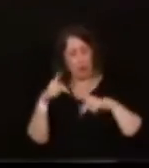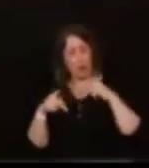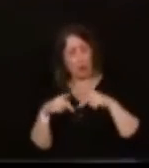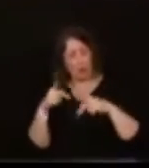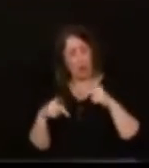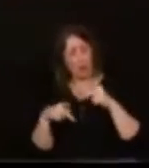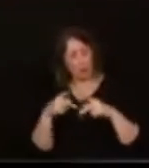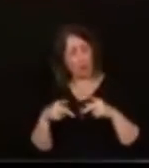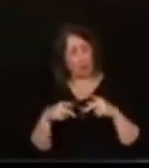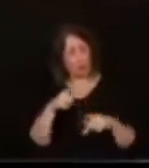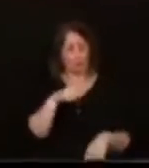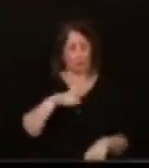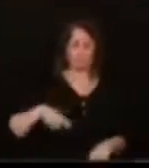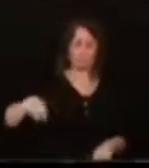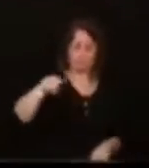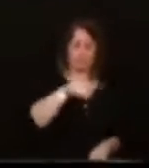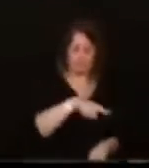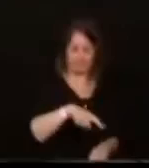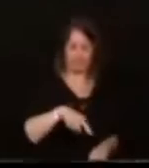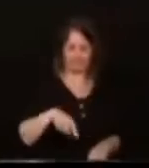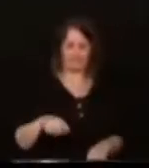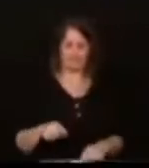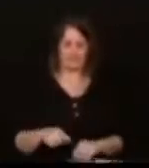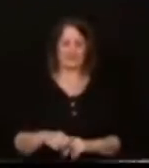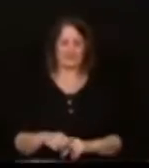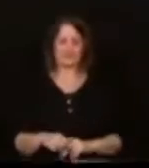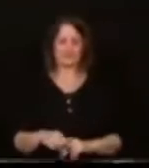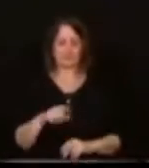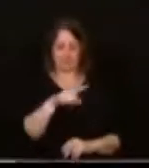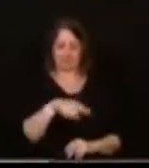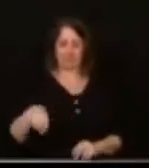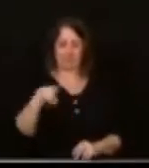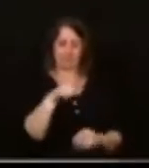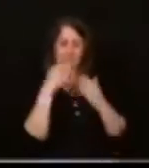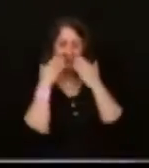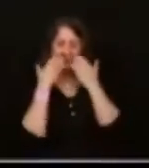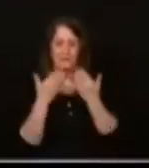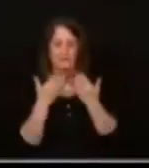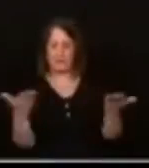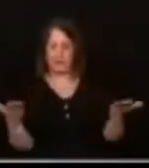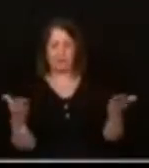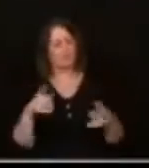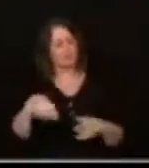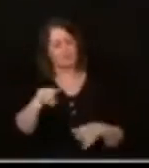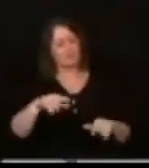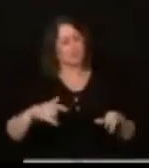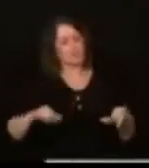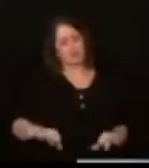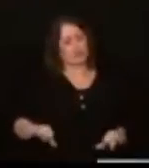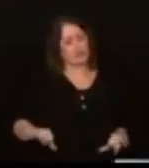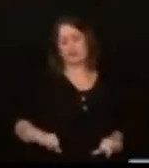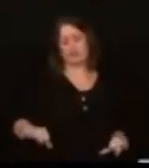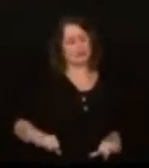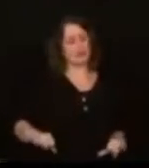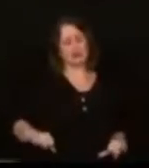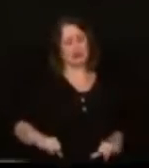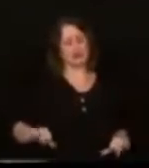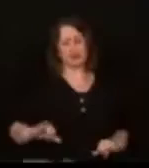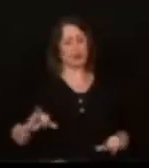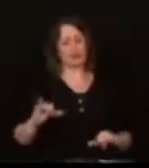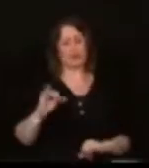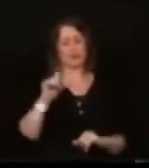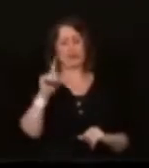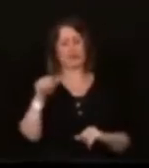especial vocês, a minoria aqui da frente, a pequena minoria, não sofram as dores do